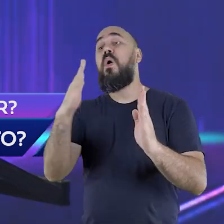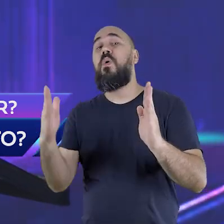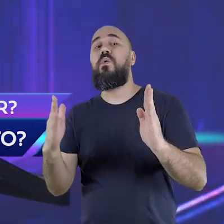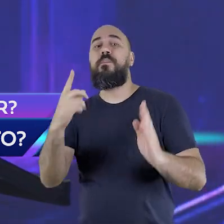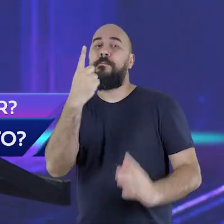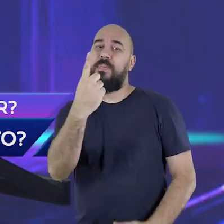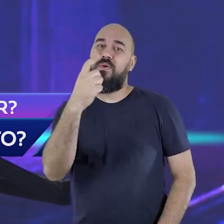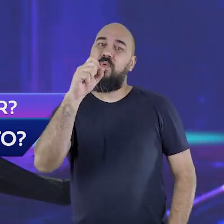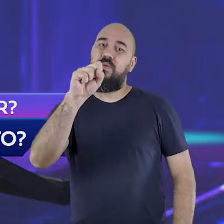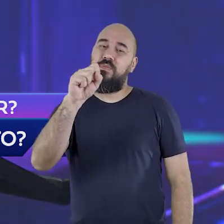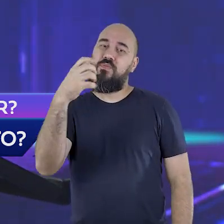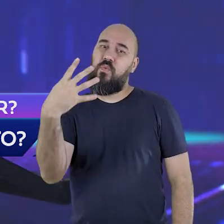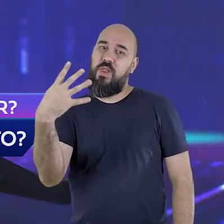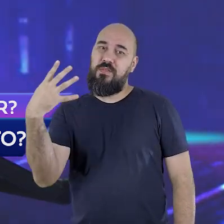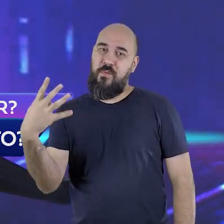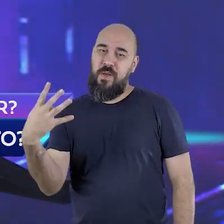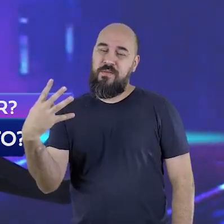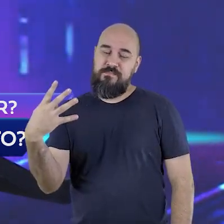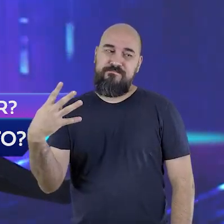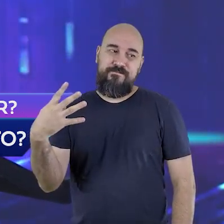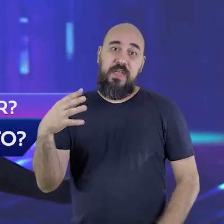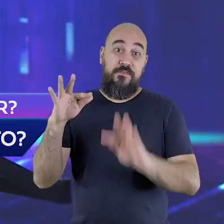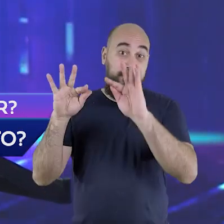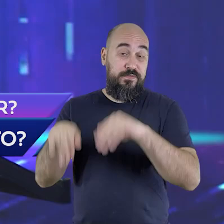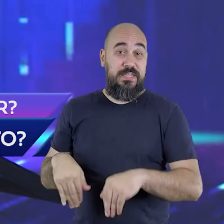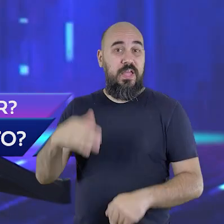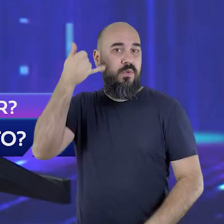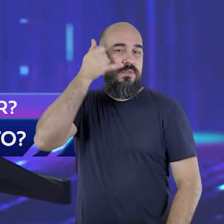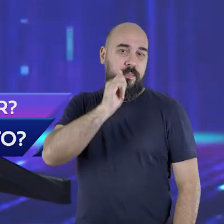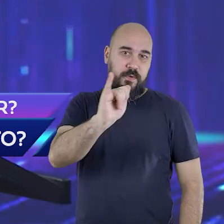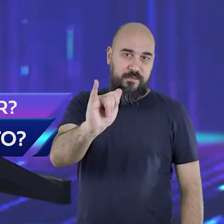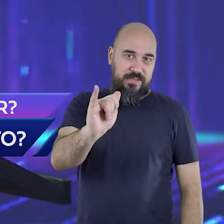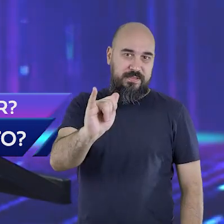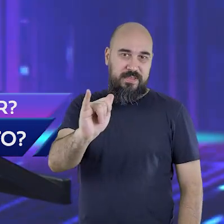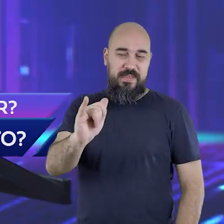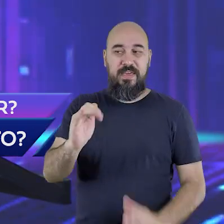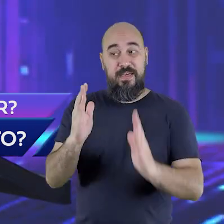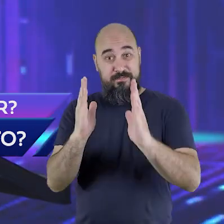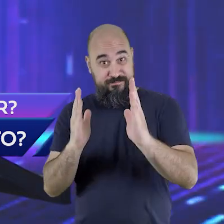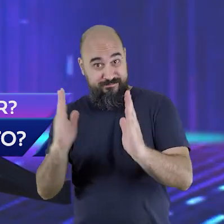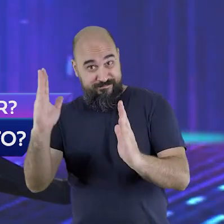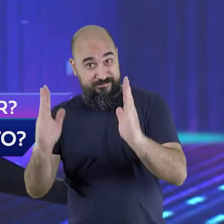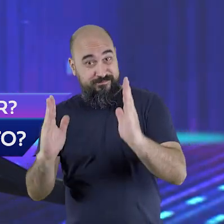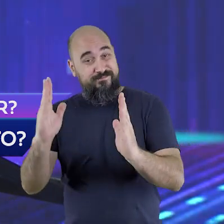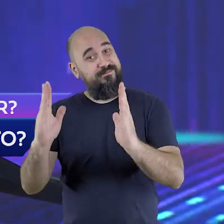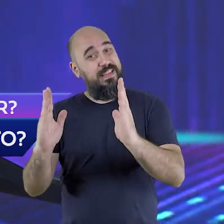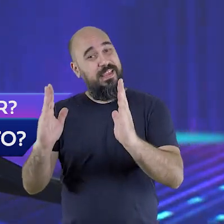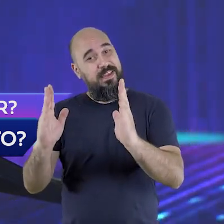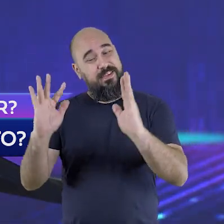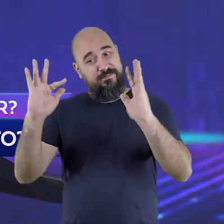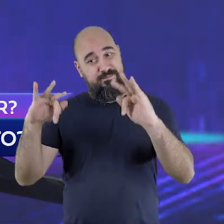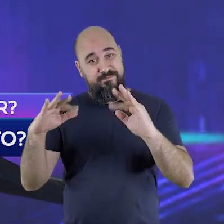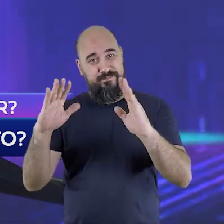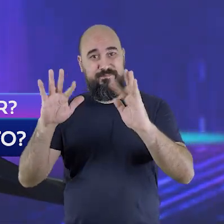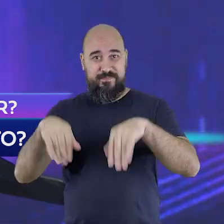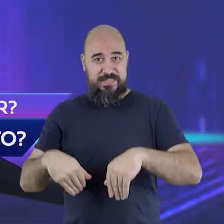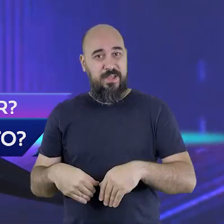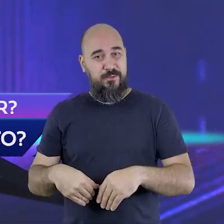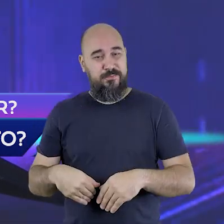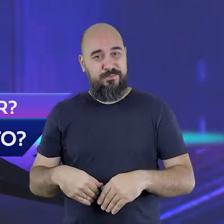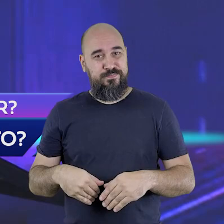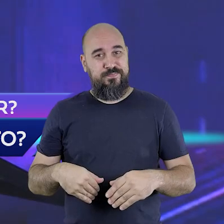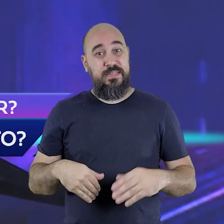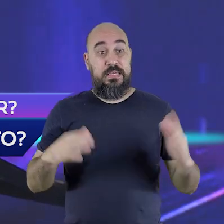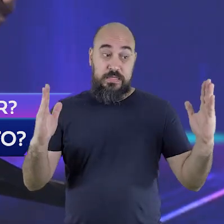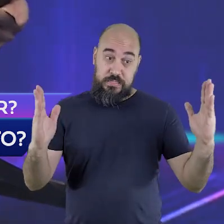1844. É o final da profecia das 2.300 tardes e manhãs, ou o final dos 2.300 anos.